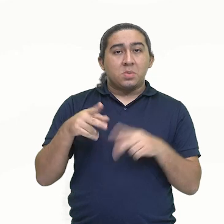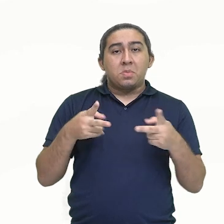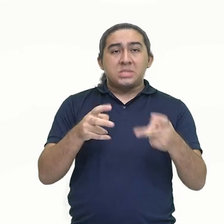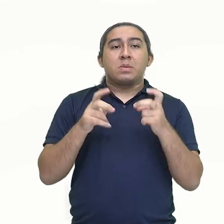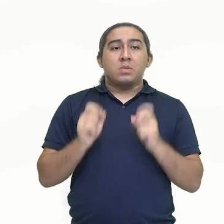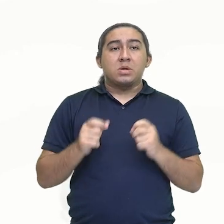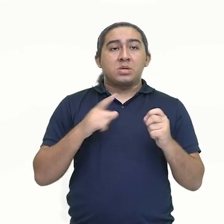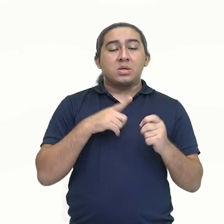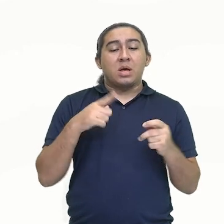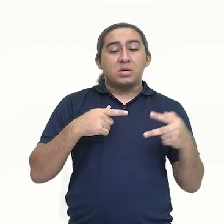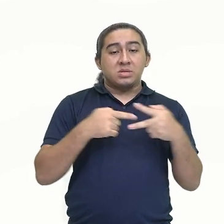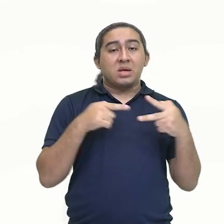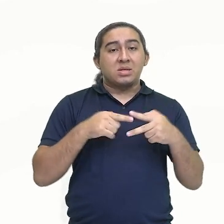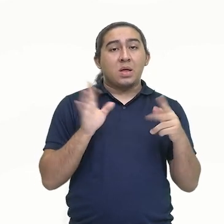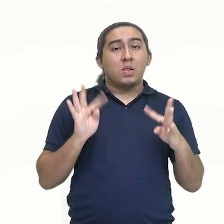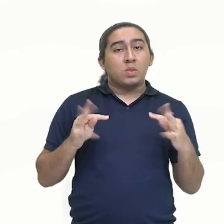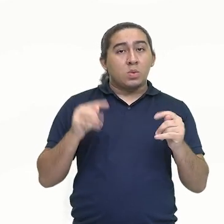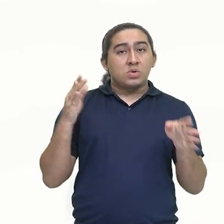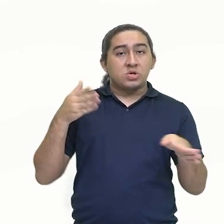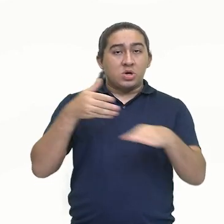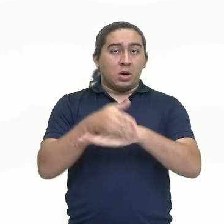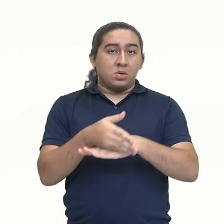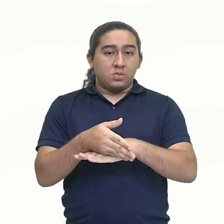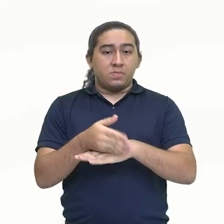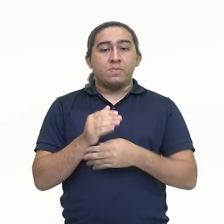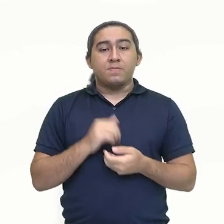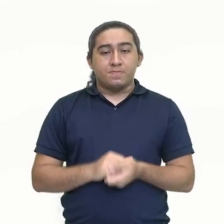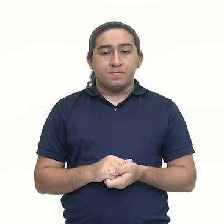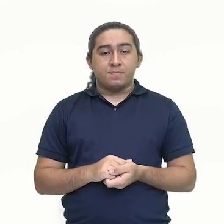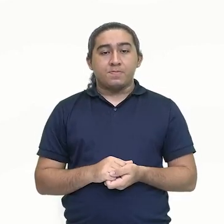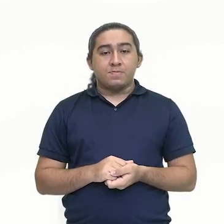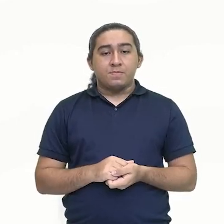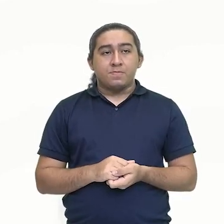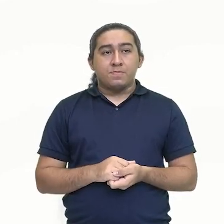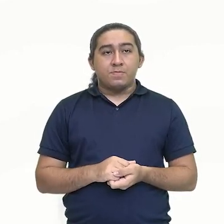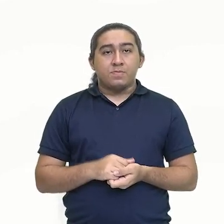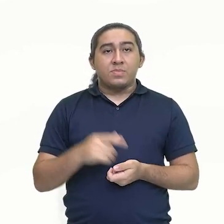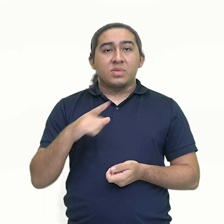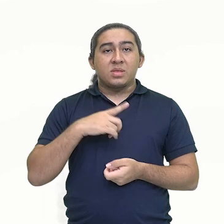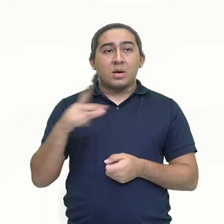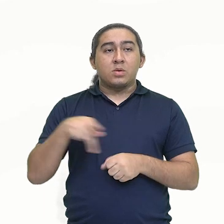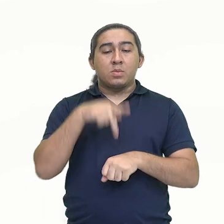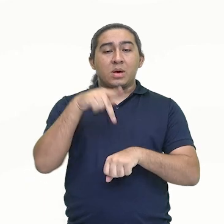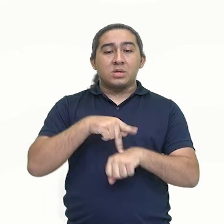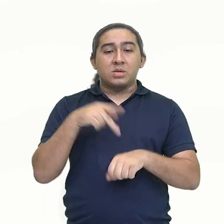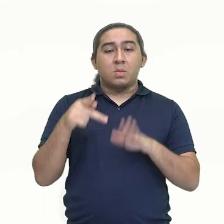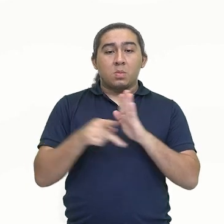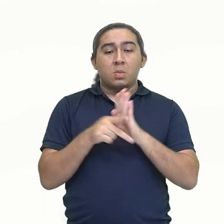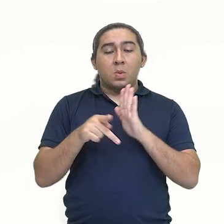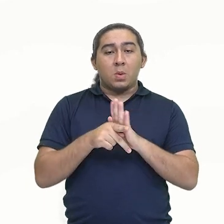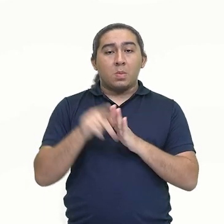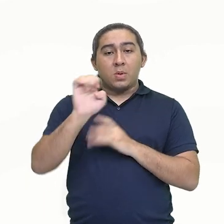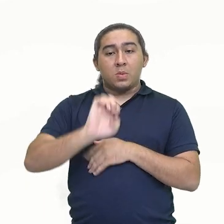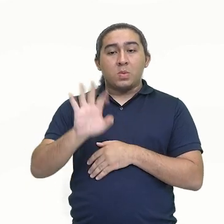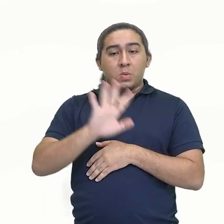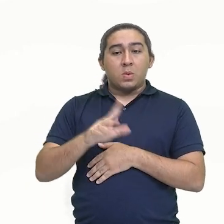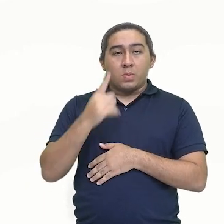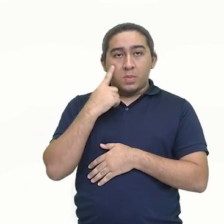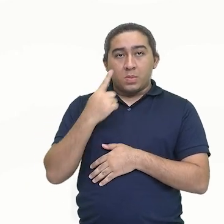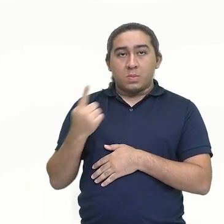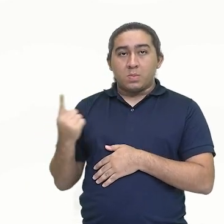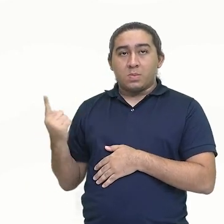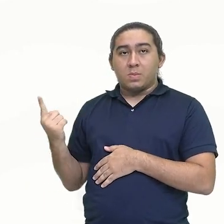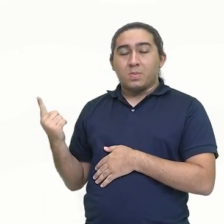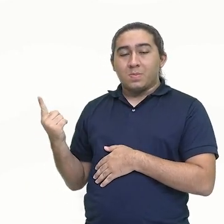observa essas setas todas chegando. E aí a gente tem os países do continente europeu, tá bom? Então a gente